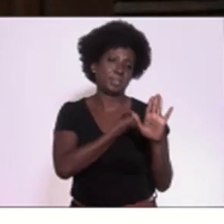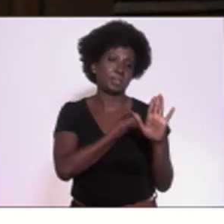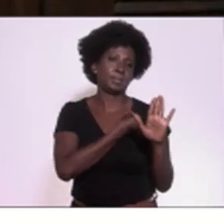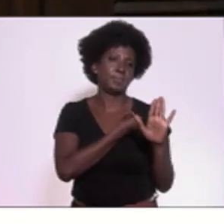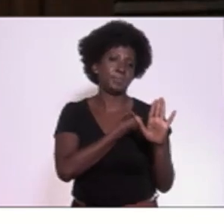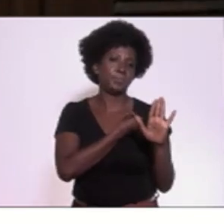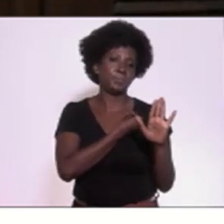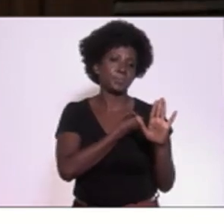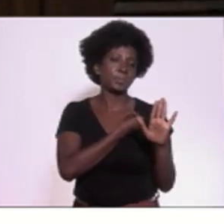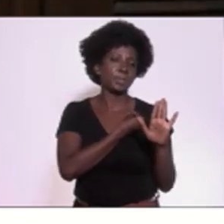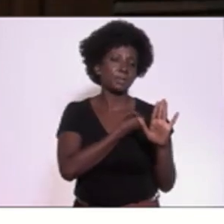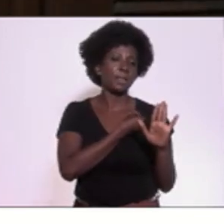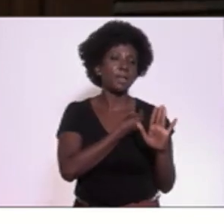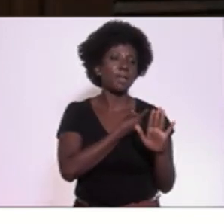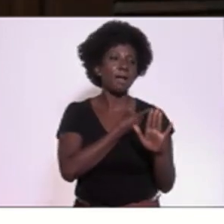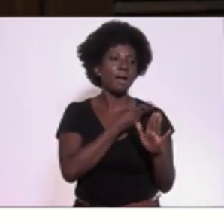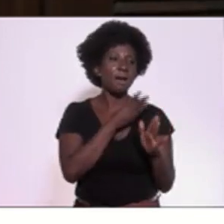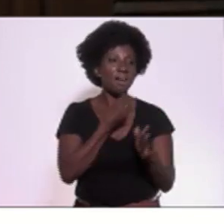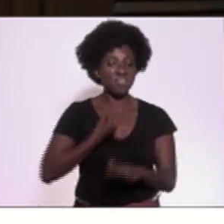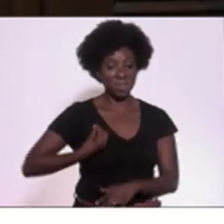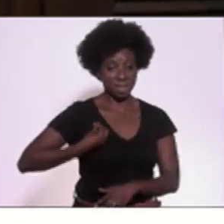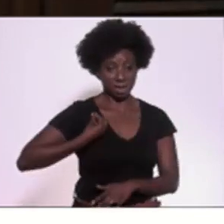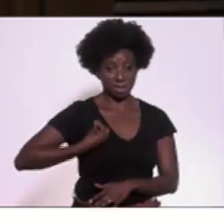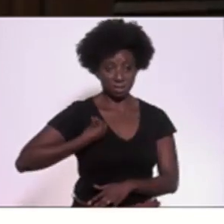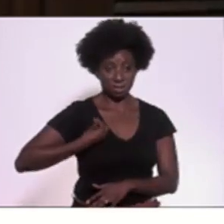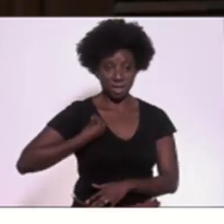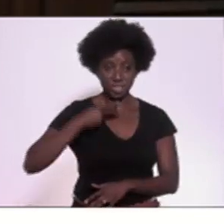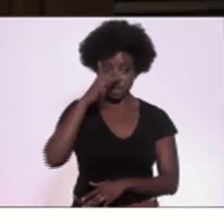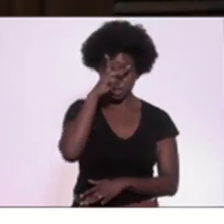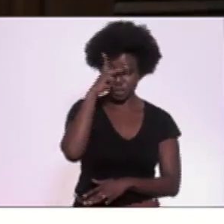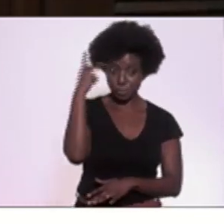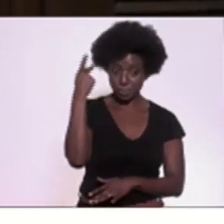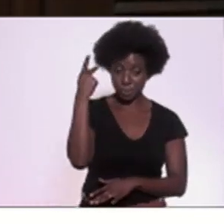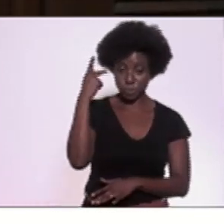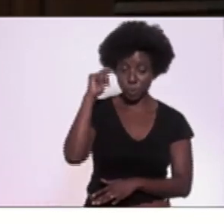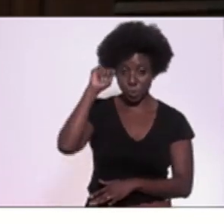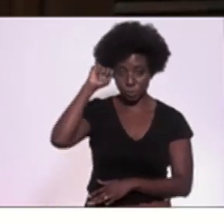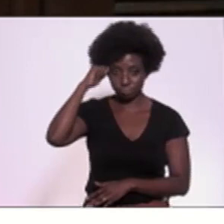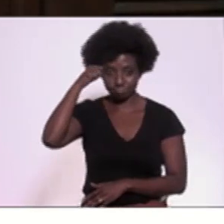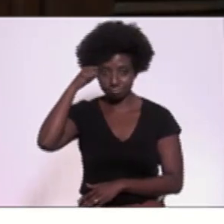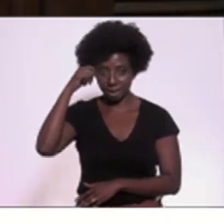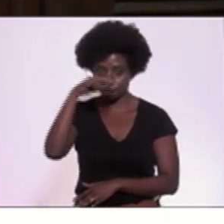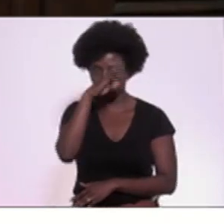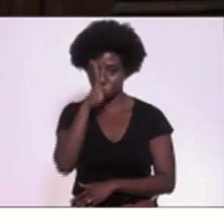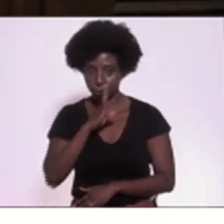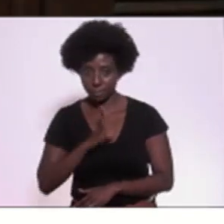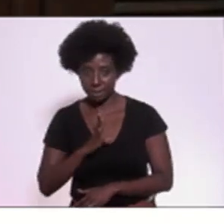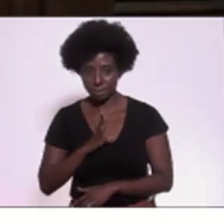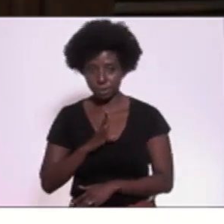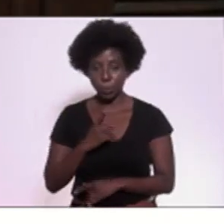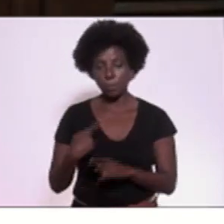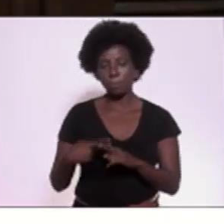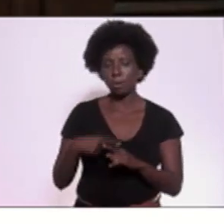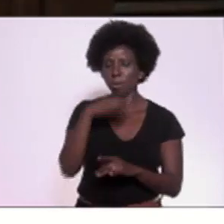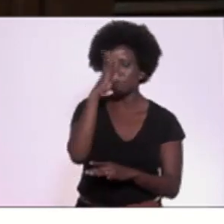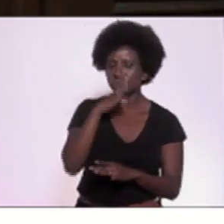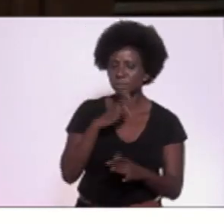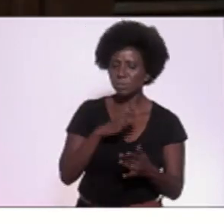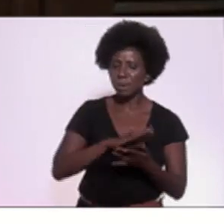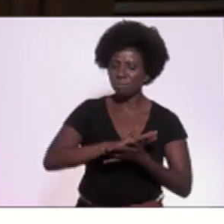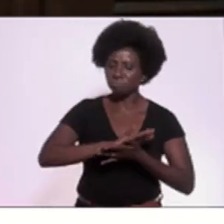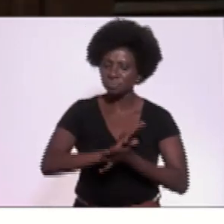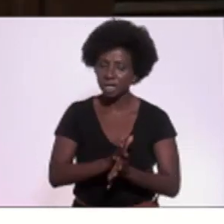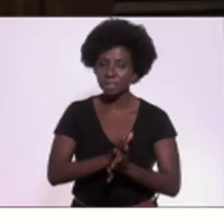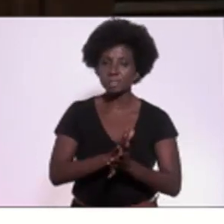à existência do povo negro no Brasil, um Brasil racista, onde nós vamos construindo a partir da nossa chegada